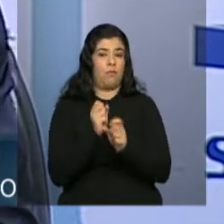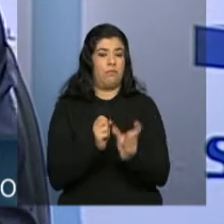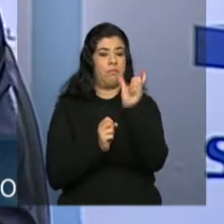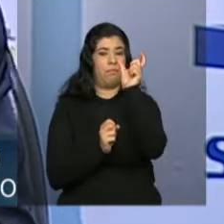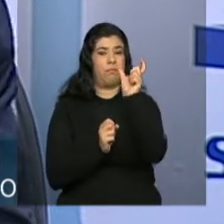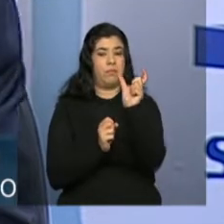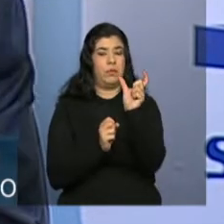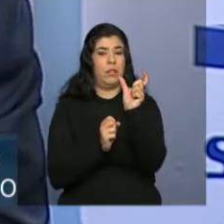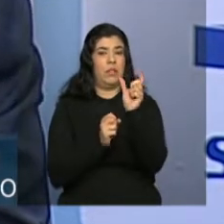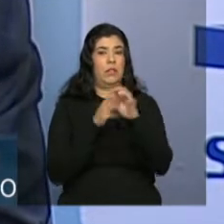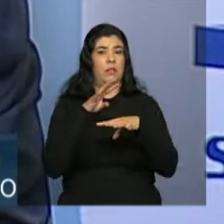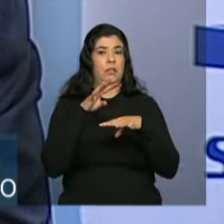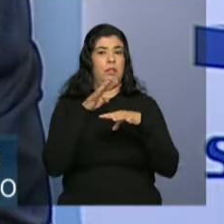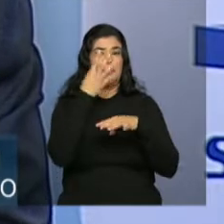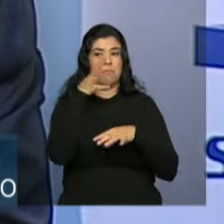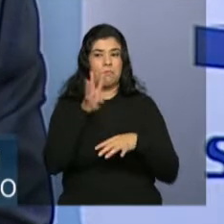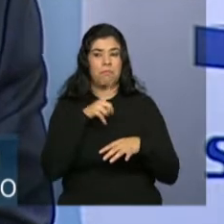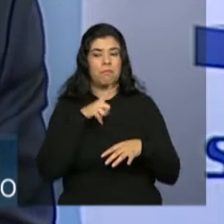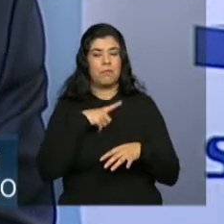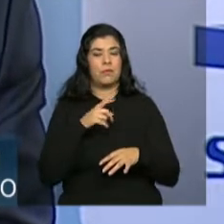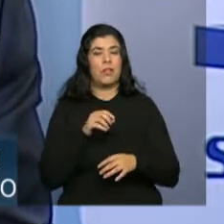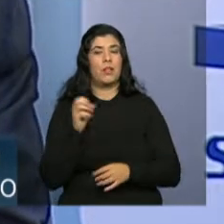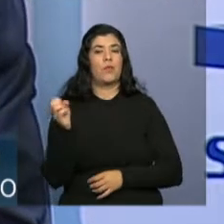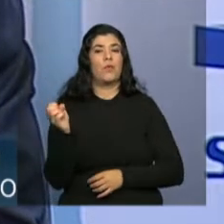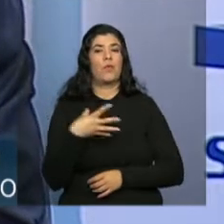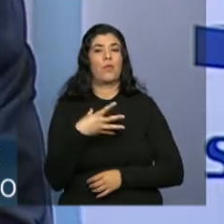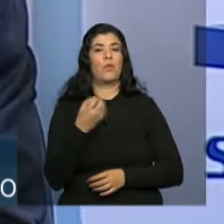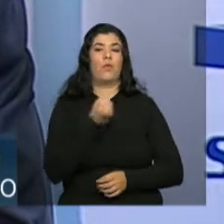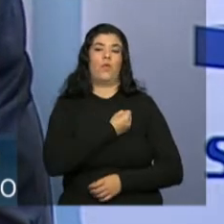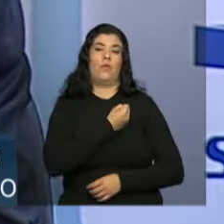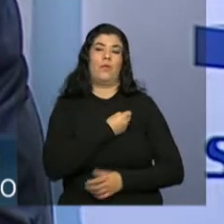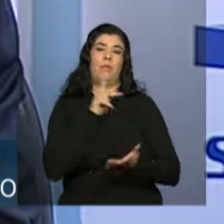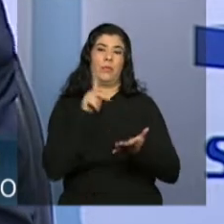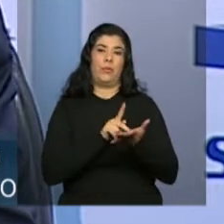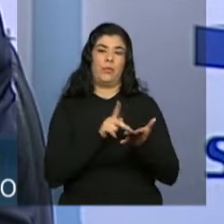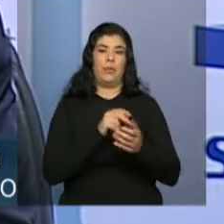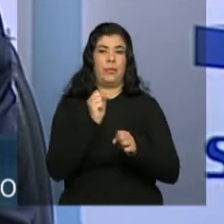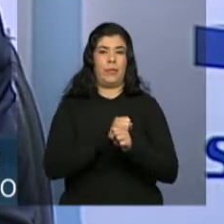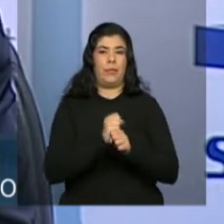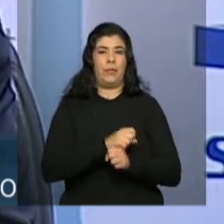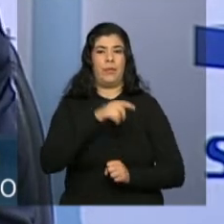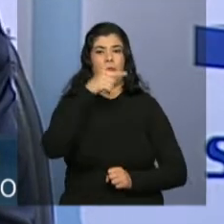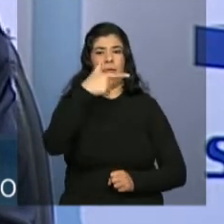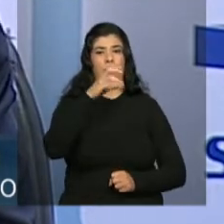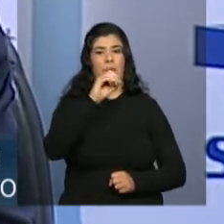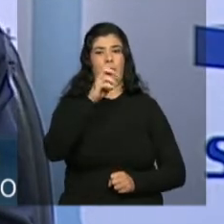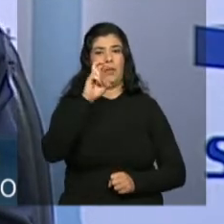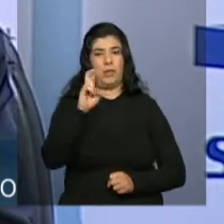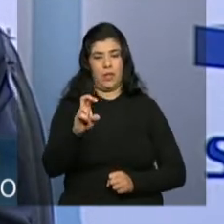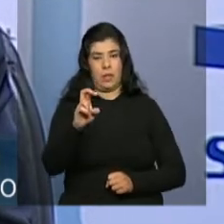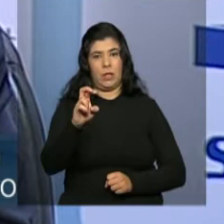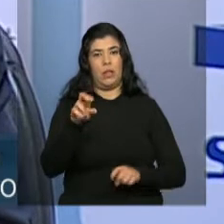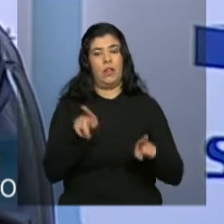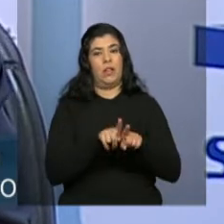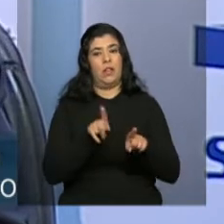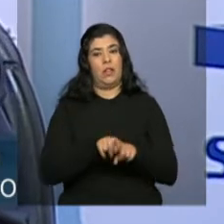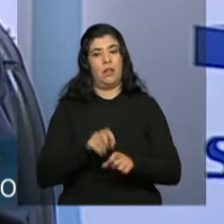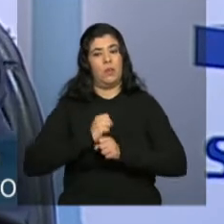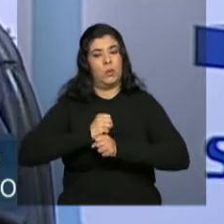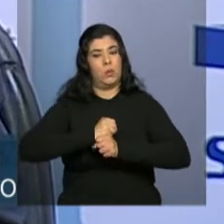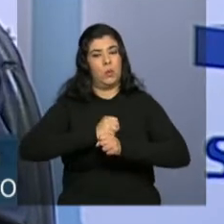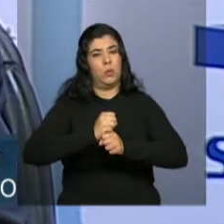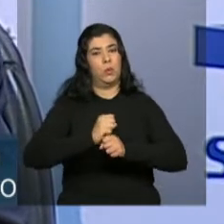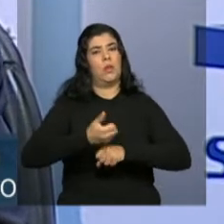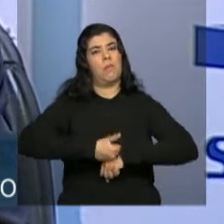a com dados de 2005 Ou seja a gente atualizou aí é uma década né para poder refletir